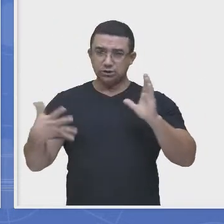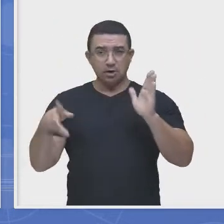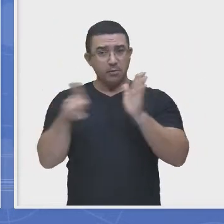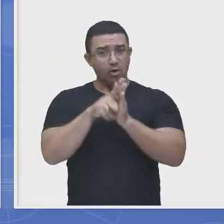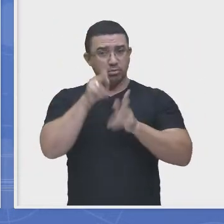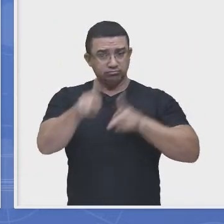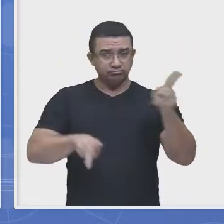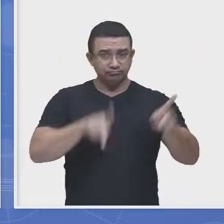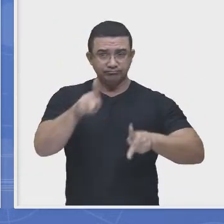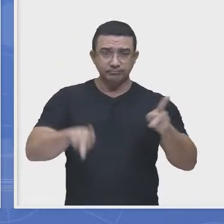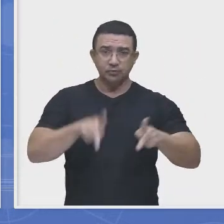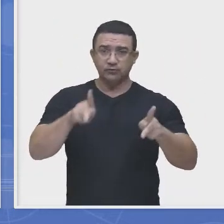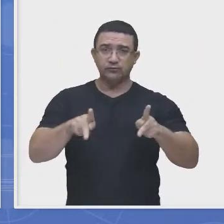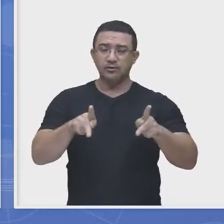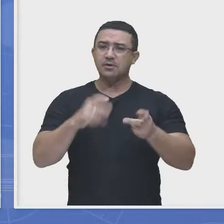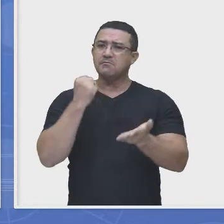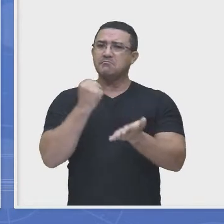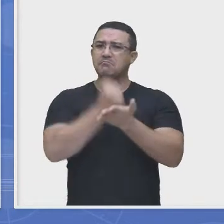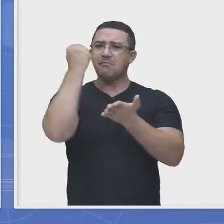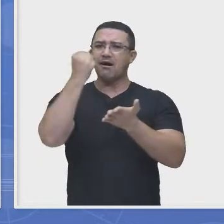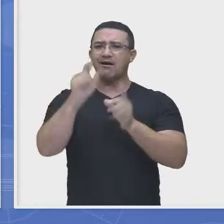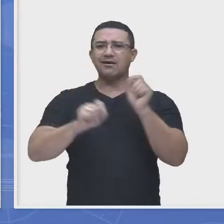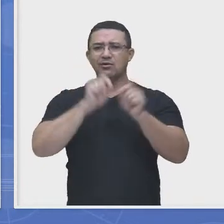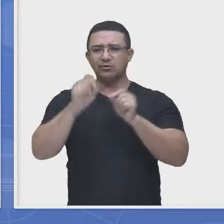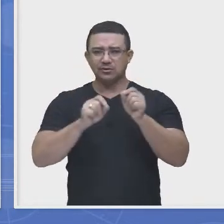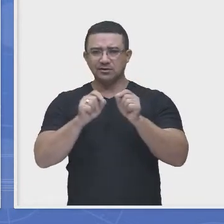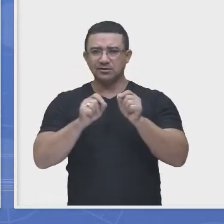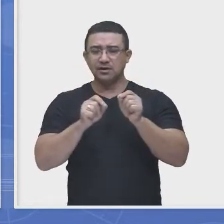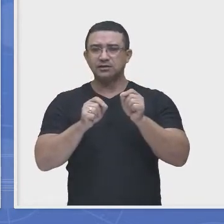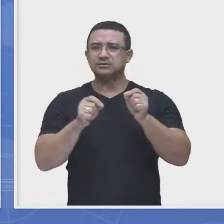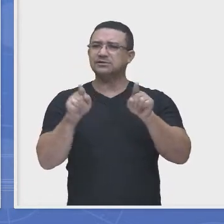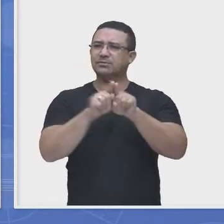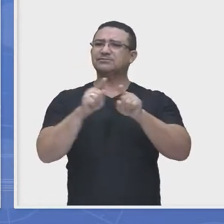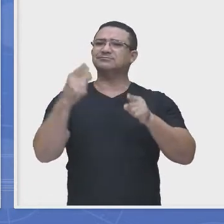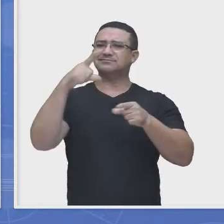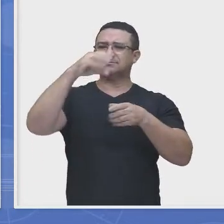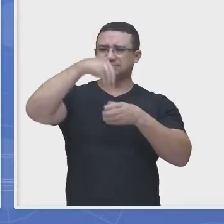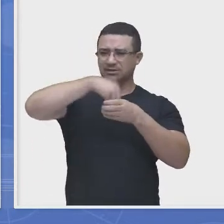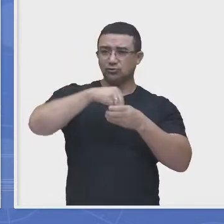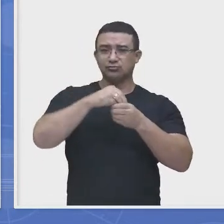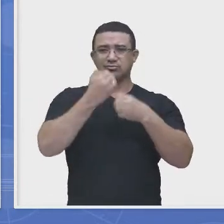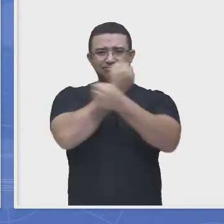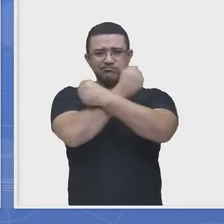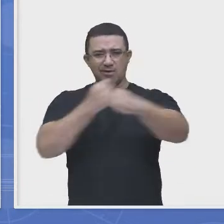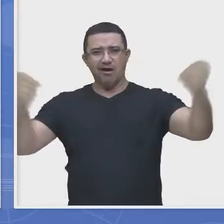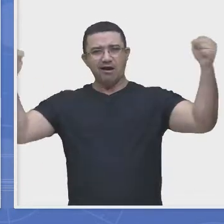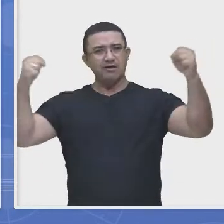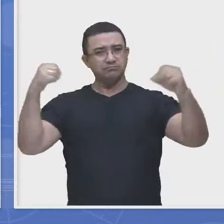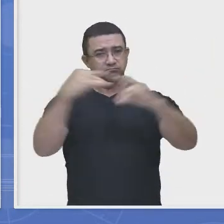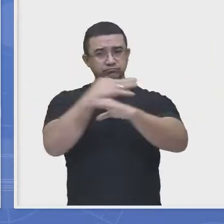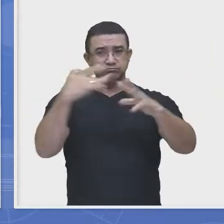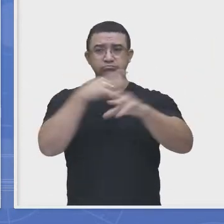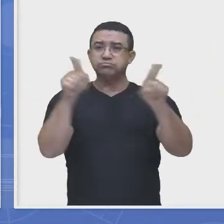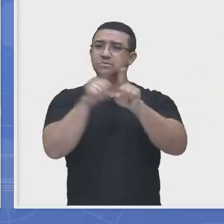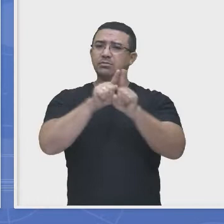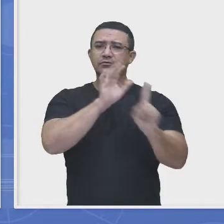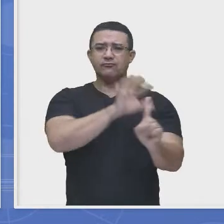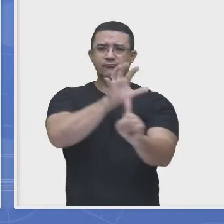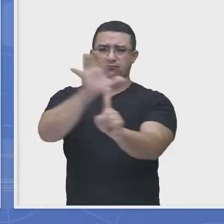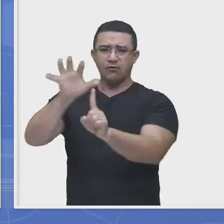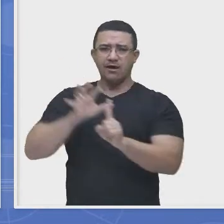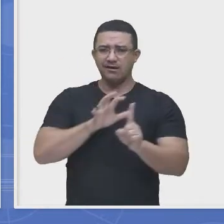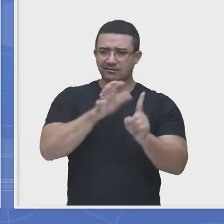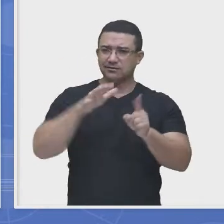com marcada atuação nas grandes cidades, ela vem exercendo crescente influência também nas